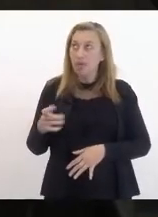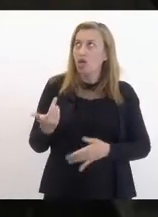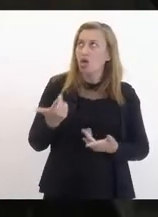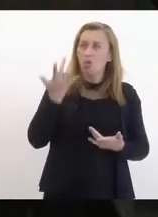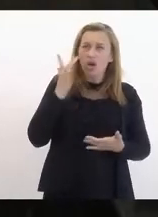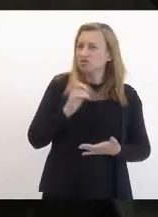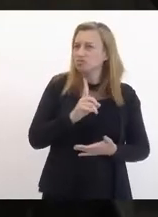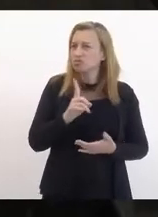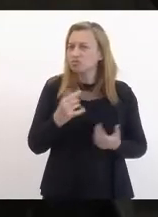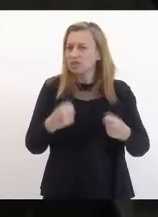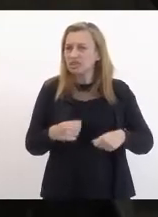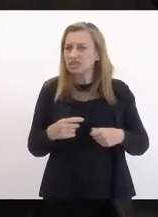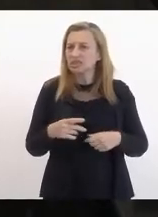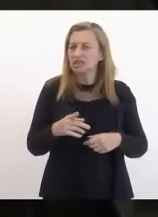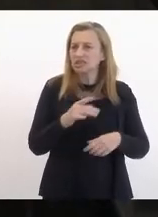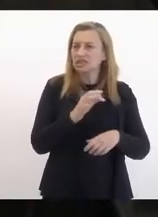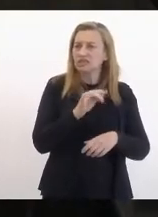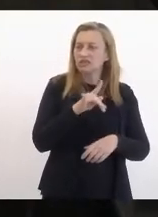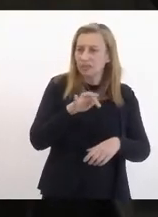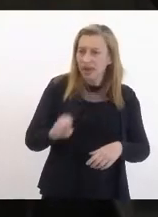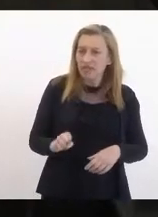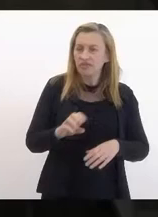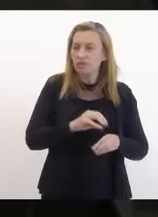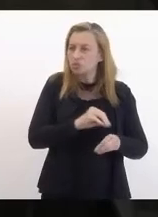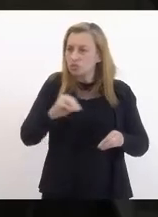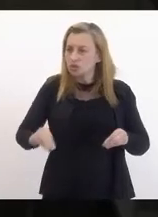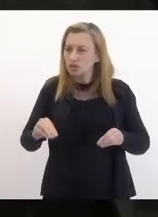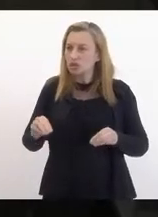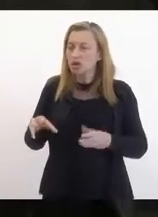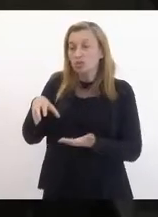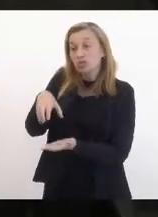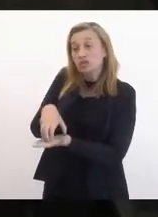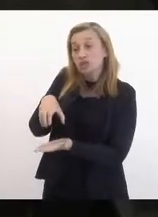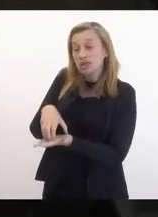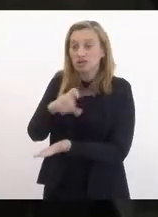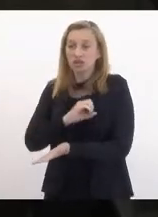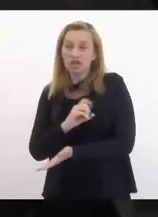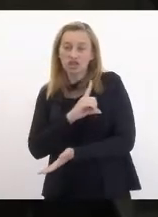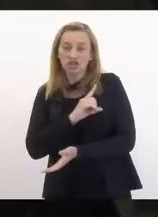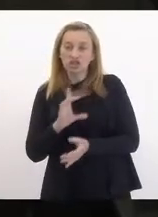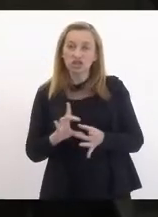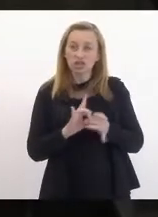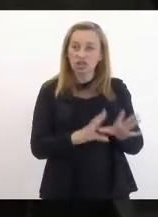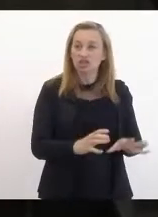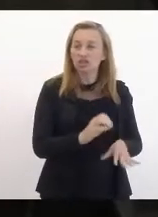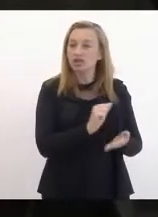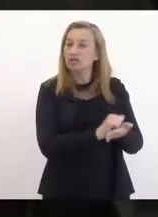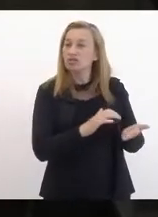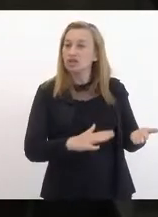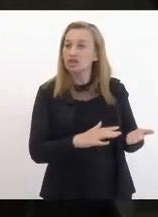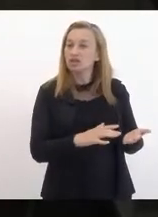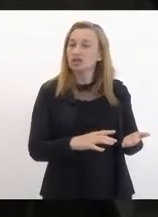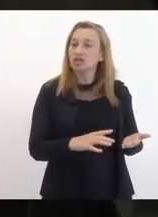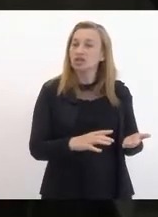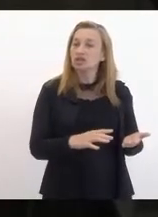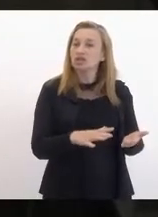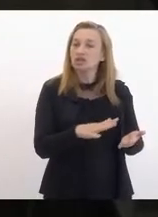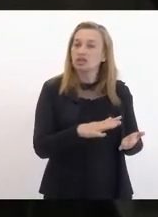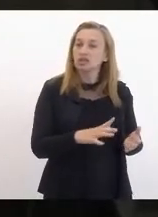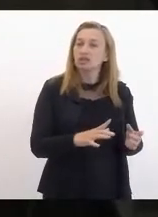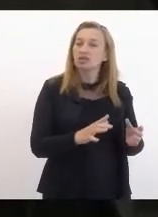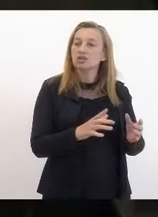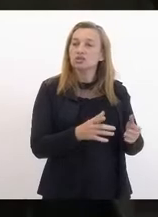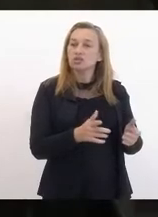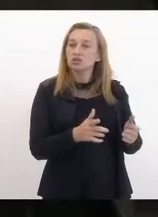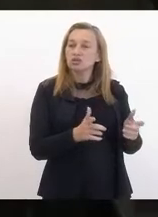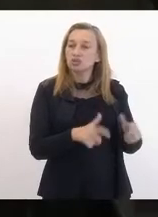necessário que a FEBEF, em se deslocando para o centro de Caxias, deixe de ter atividades nas suas atuais dependências,